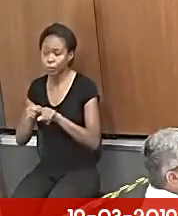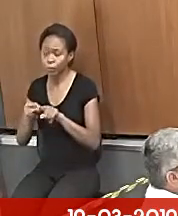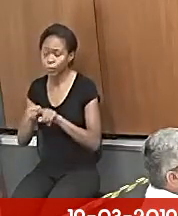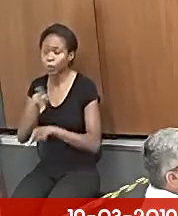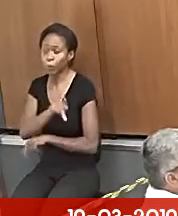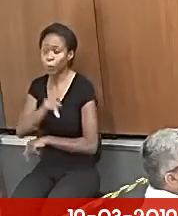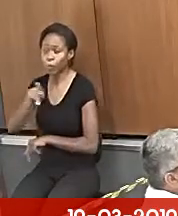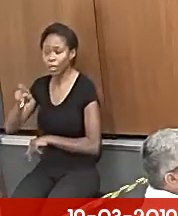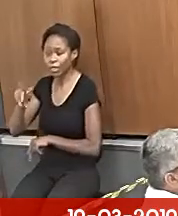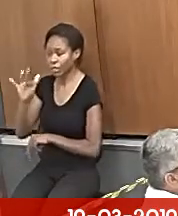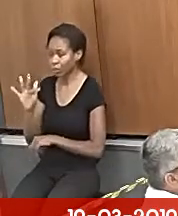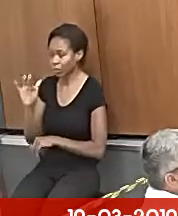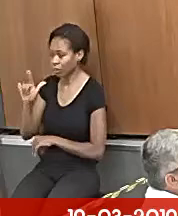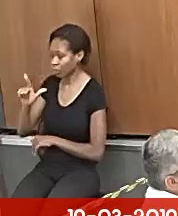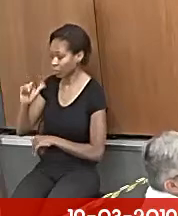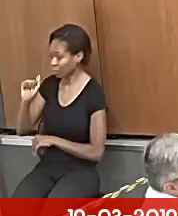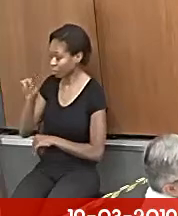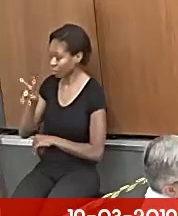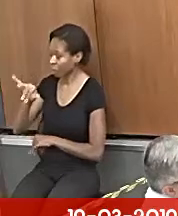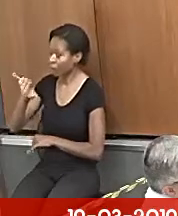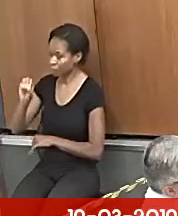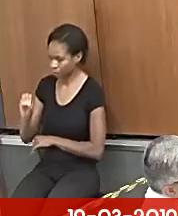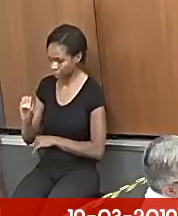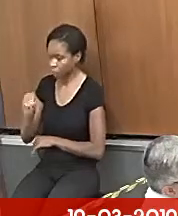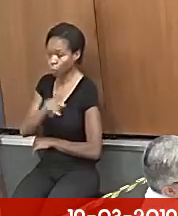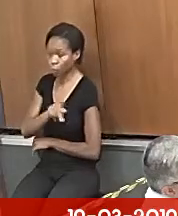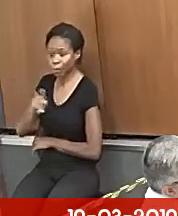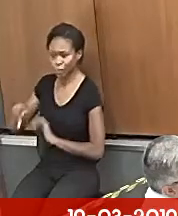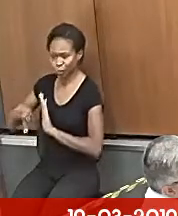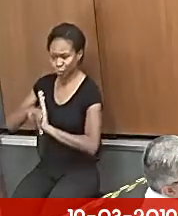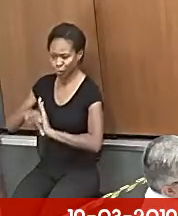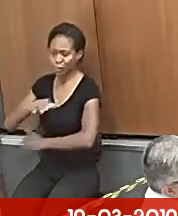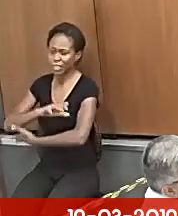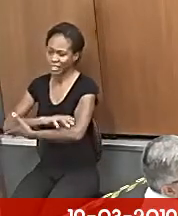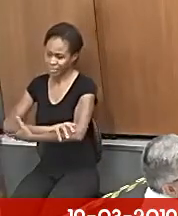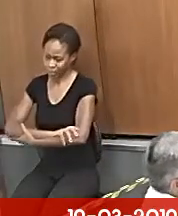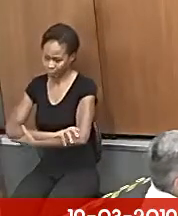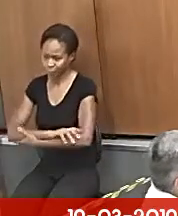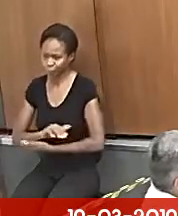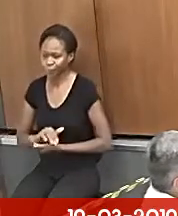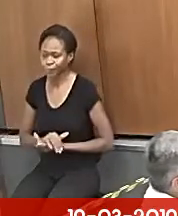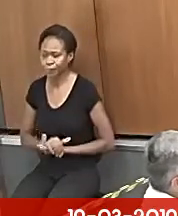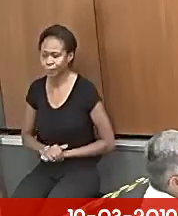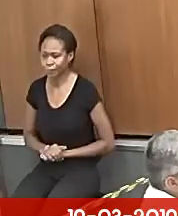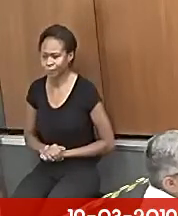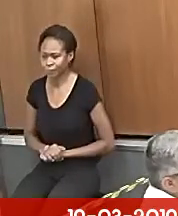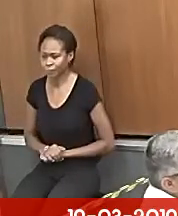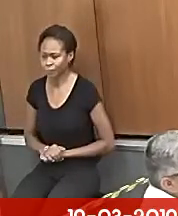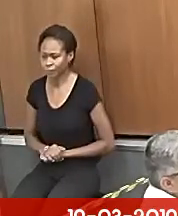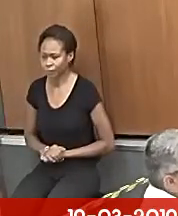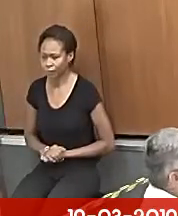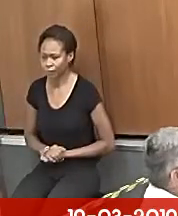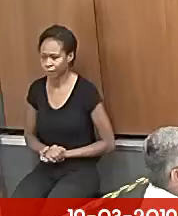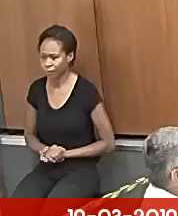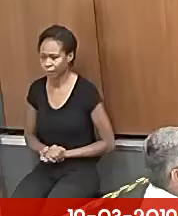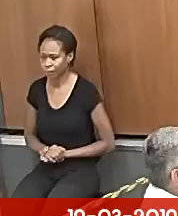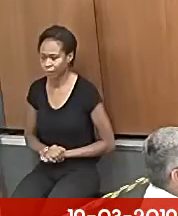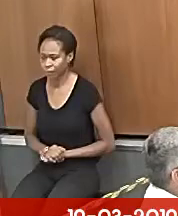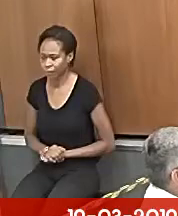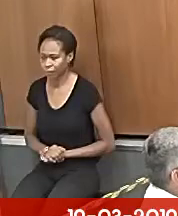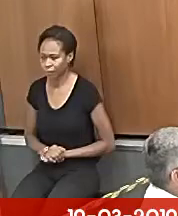presidente sávio albert rené que é presidente da associação com alguém de fora do registo não né